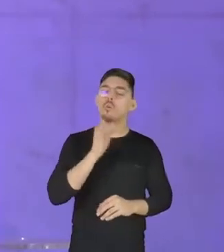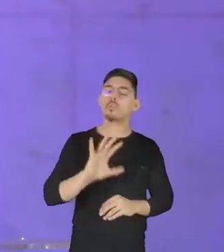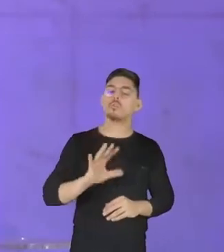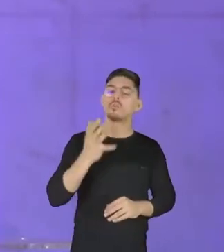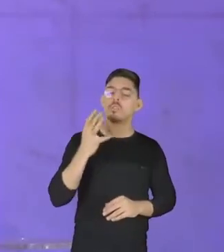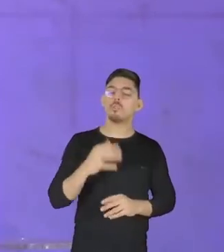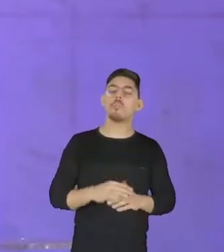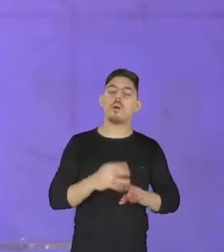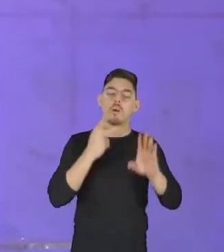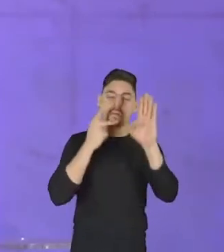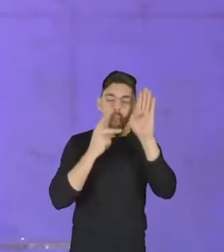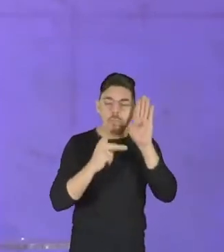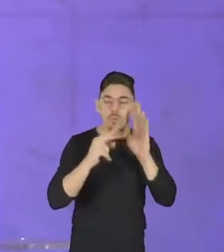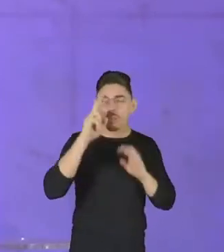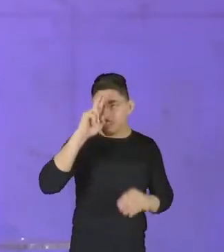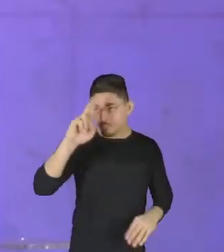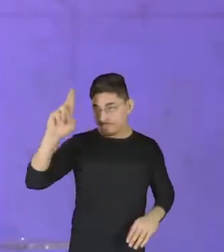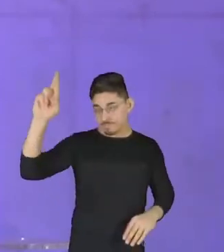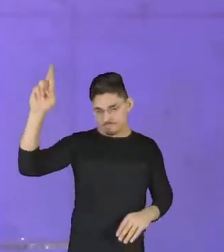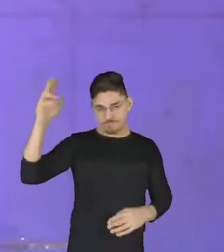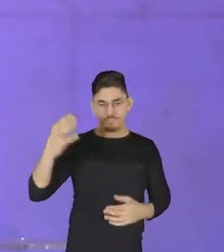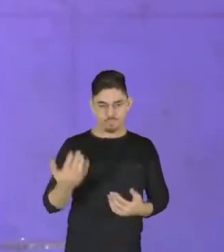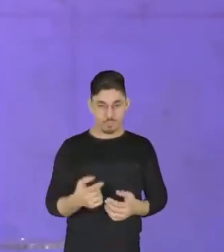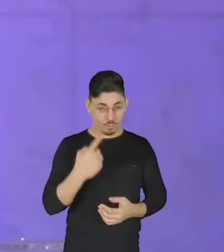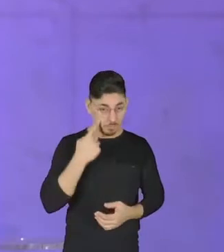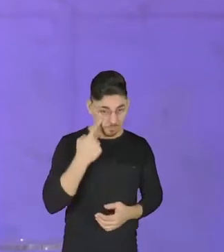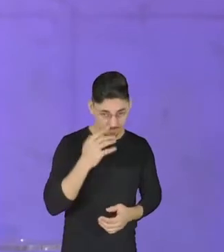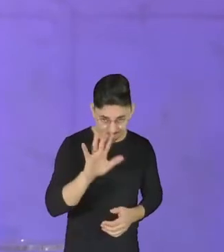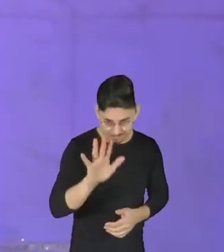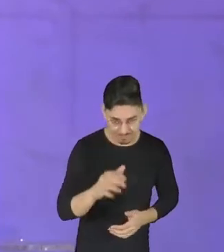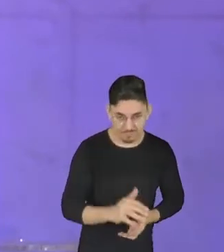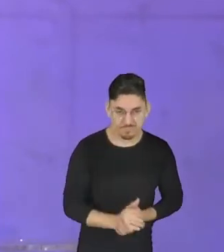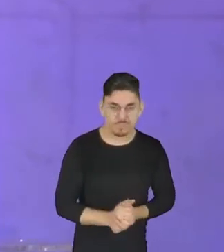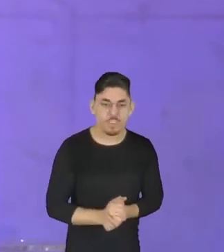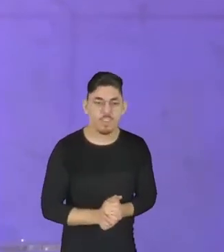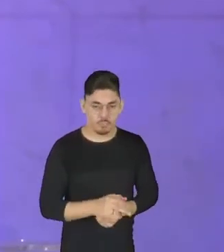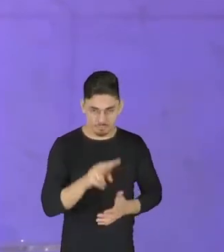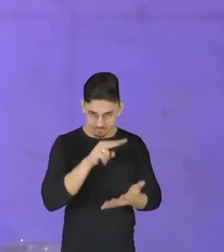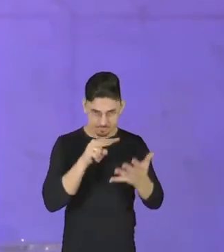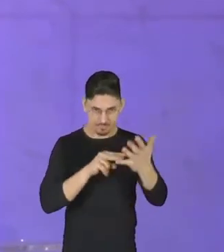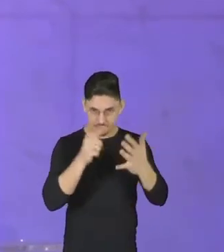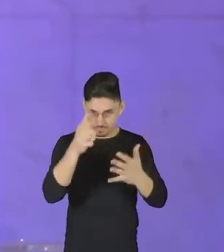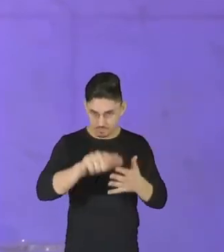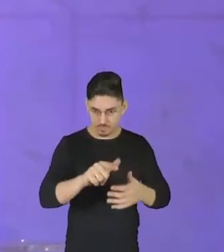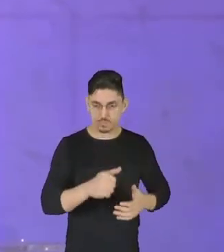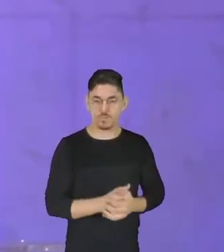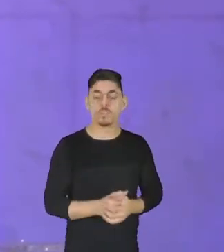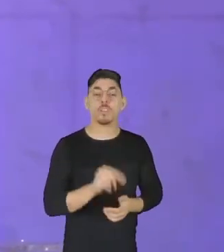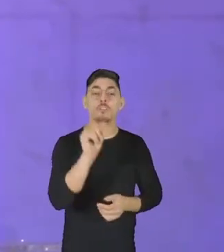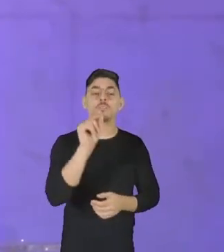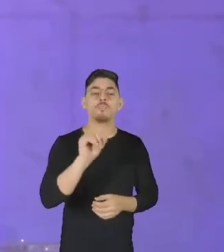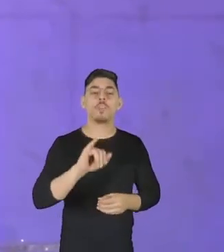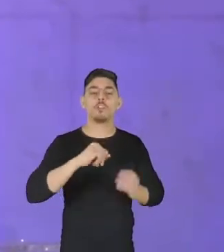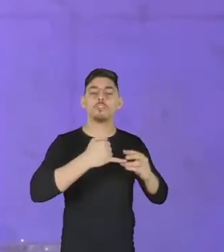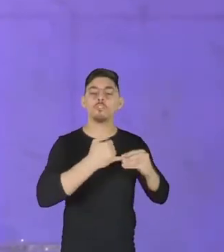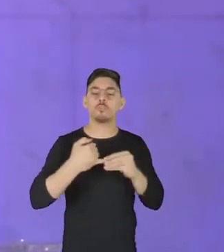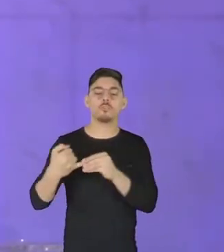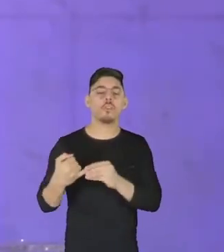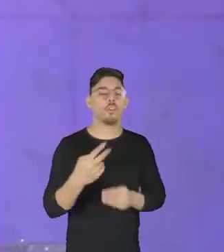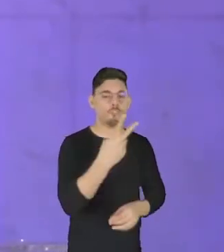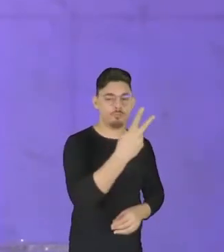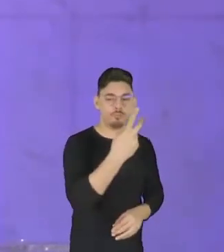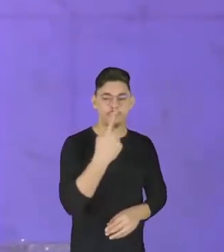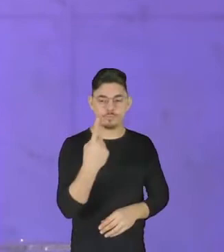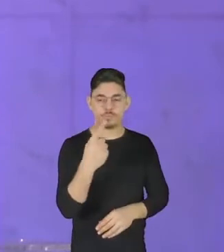na vida do seu povo. E repare só neste texto. Leia comigo de novo. Josué 21,